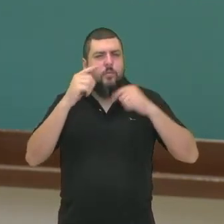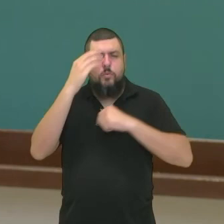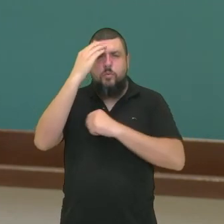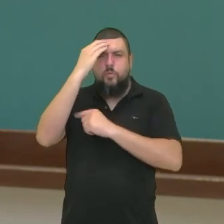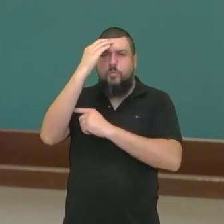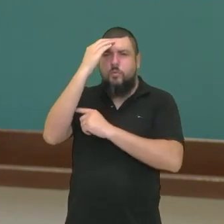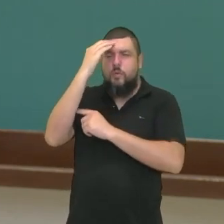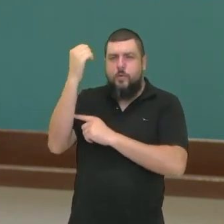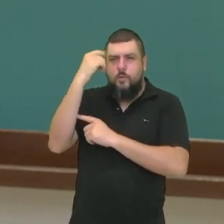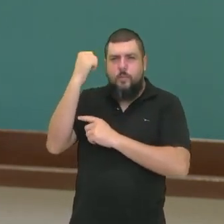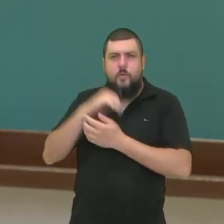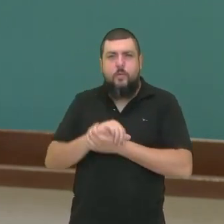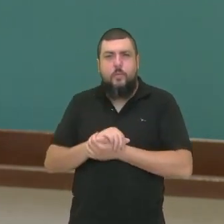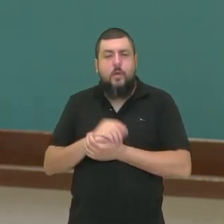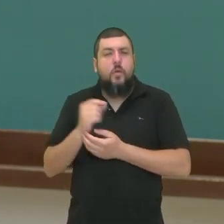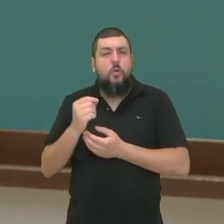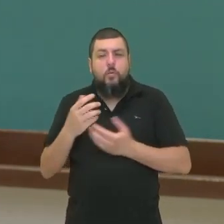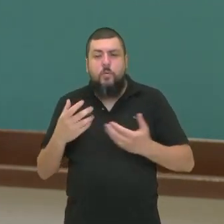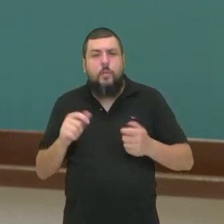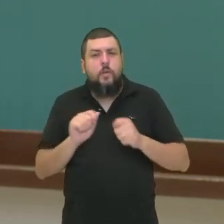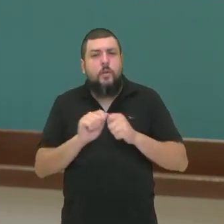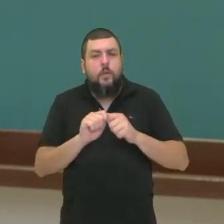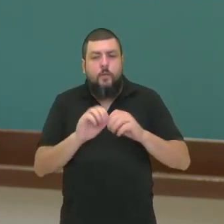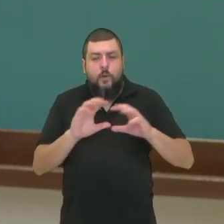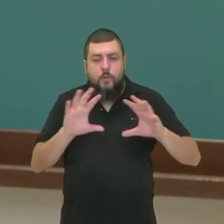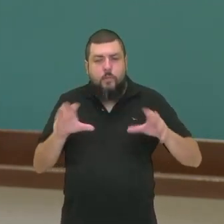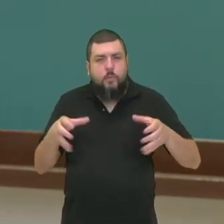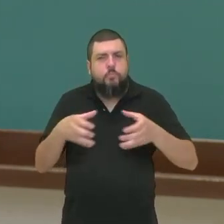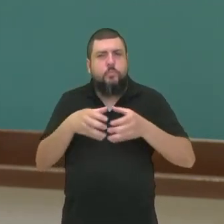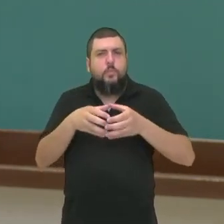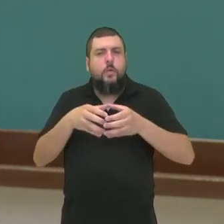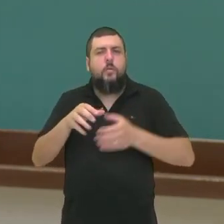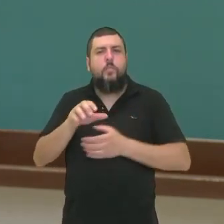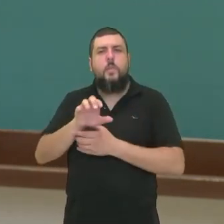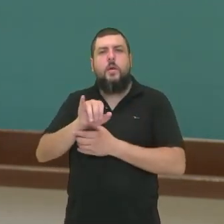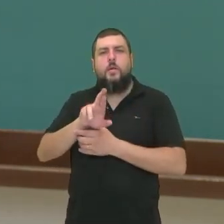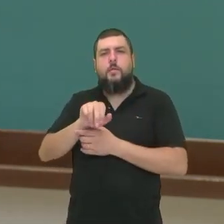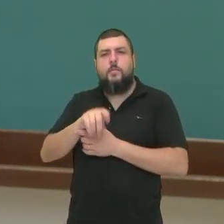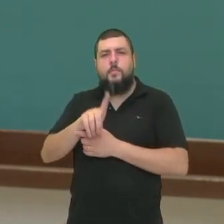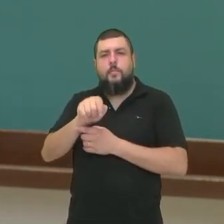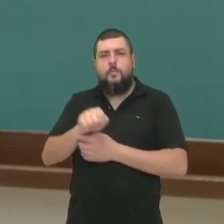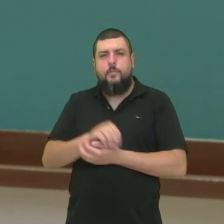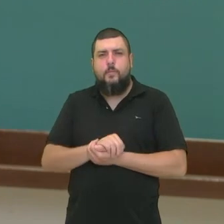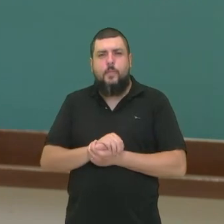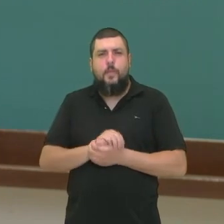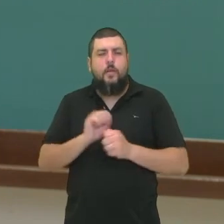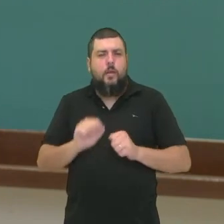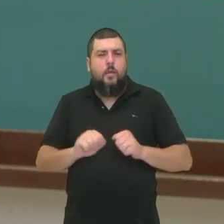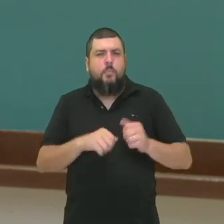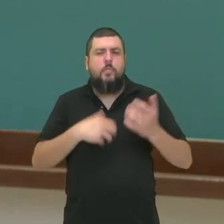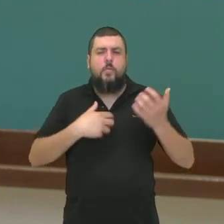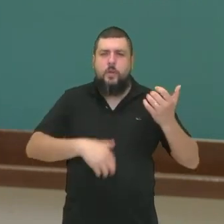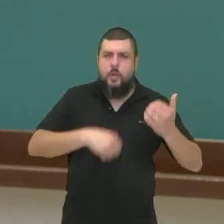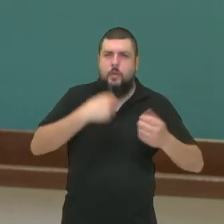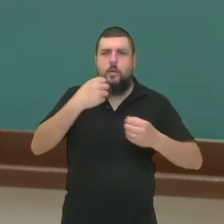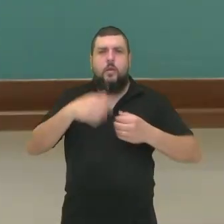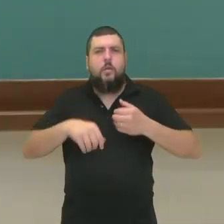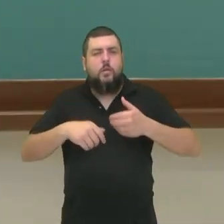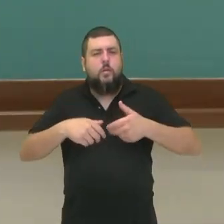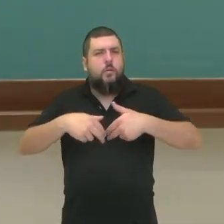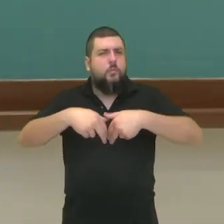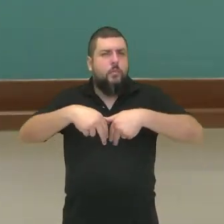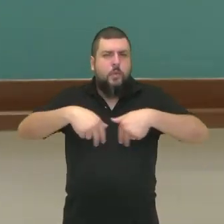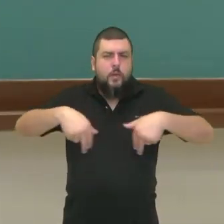cirandeiro, ó, né? O cirandeiro, ele faz parte da ciranda, pode estar dançando, pode estar tocando, pode estar cantando, todos